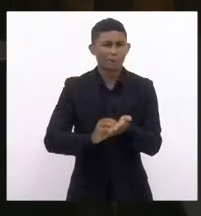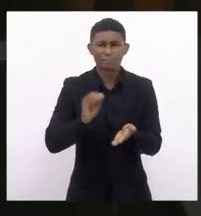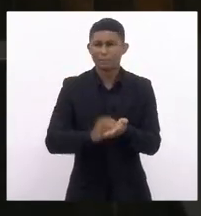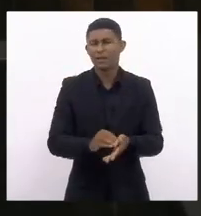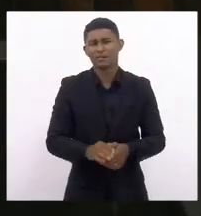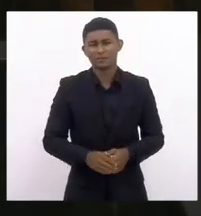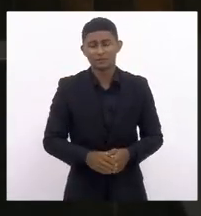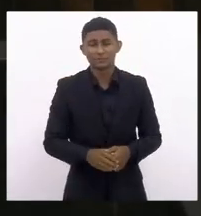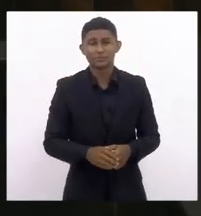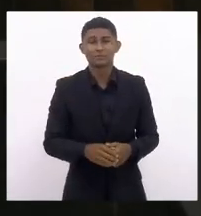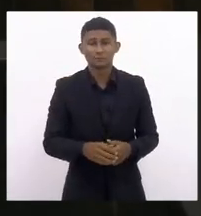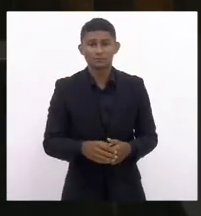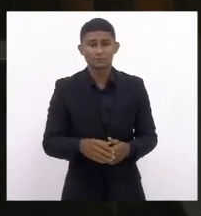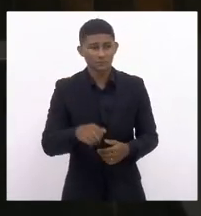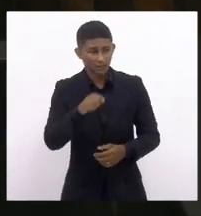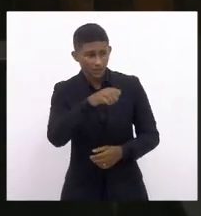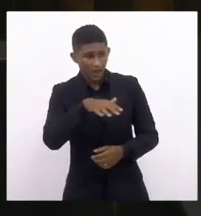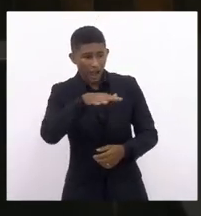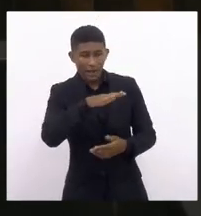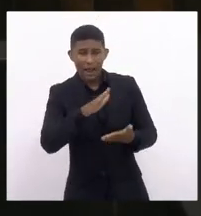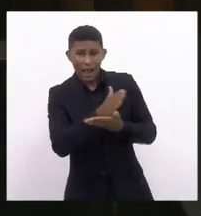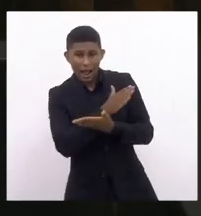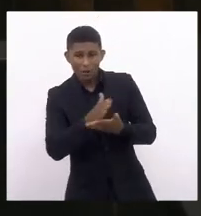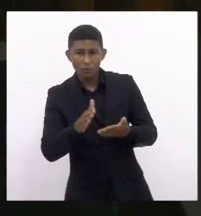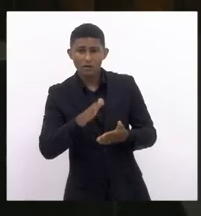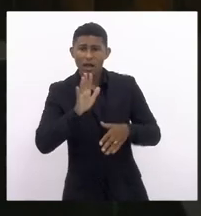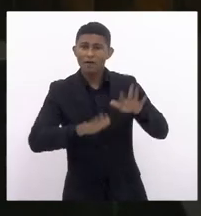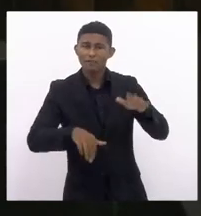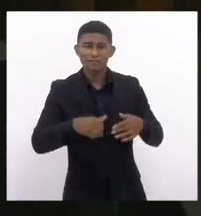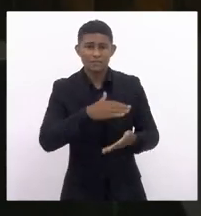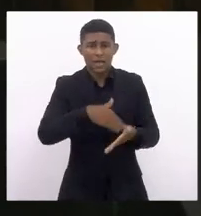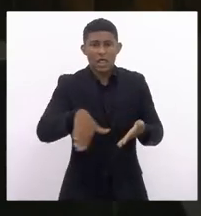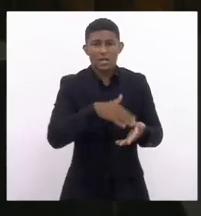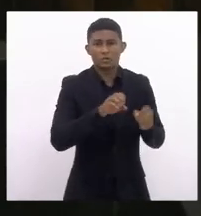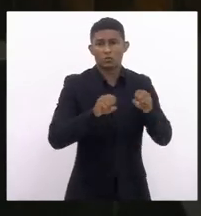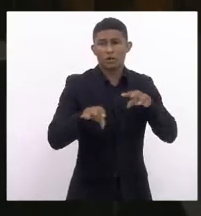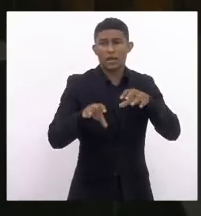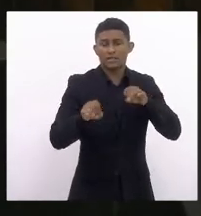áreas que não têm impacto econômico direto para a Secretaria de Educação.